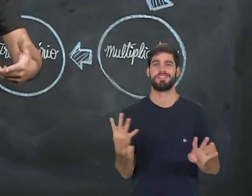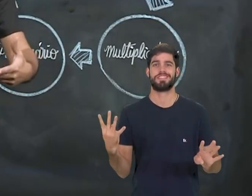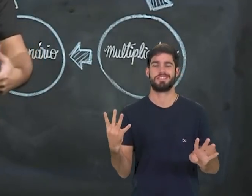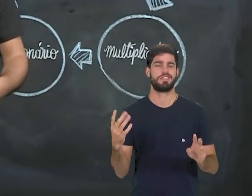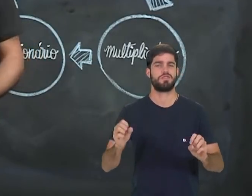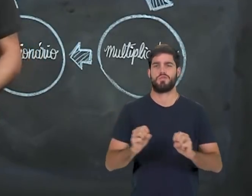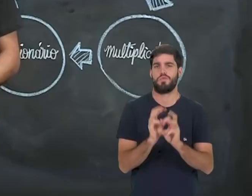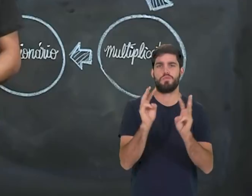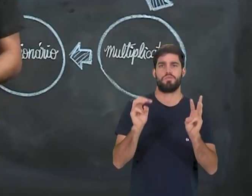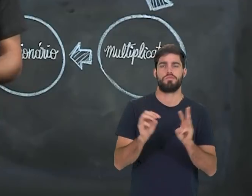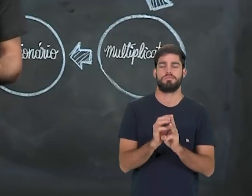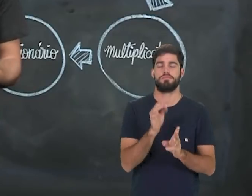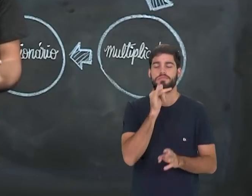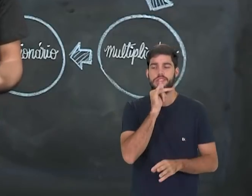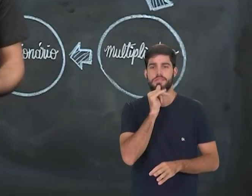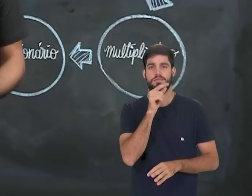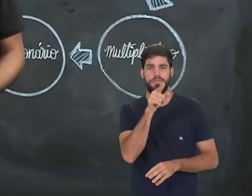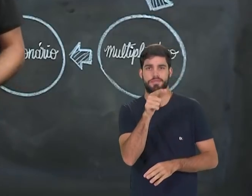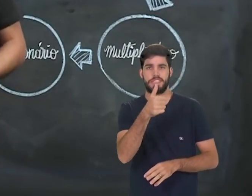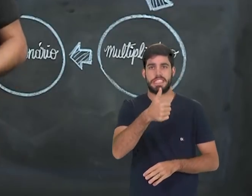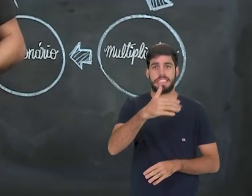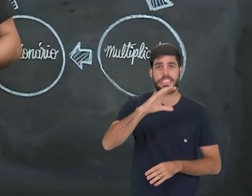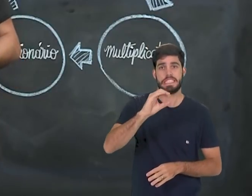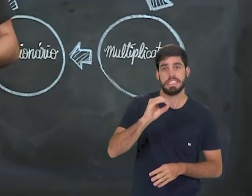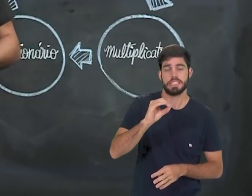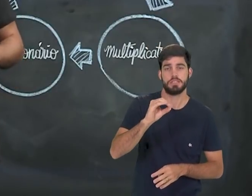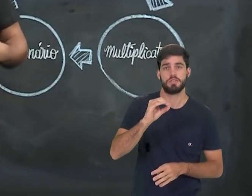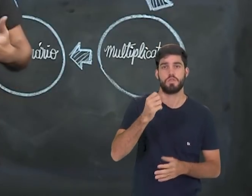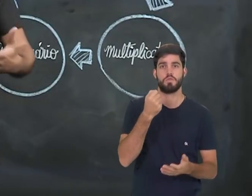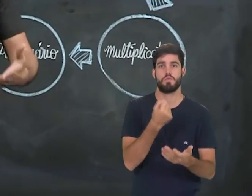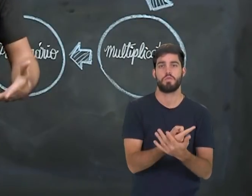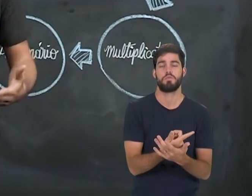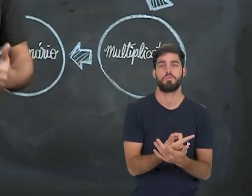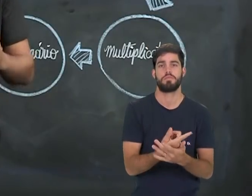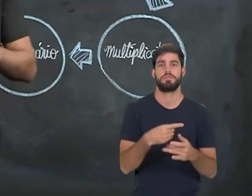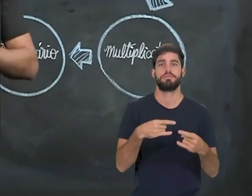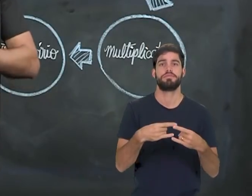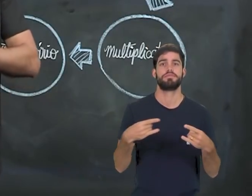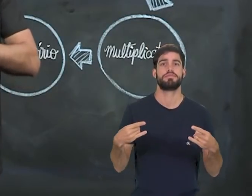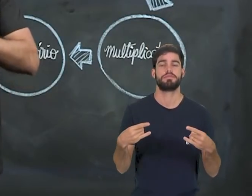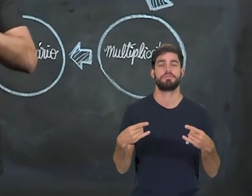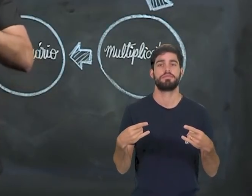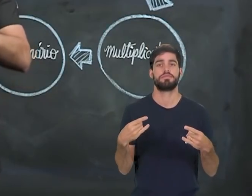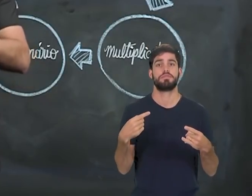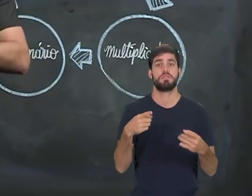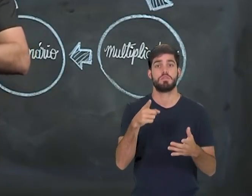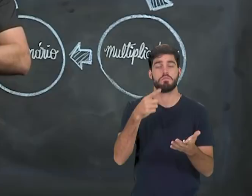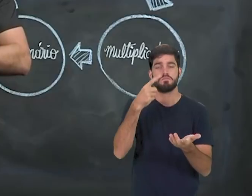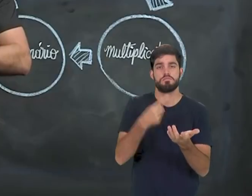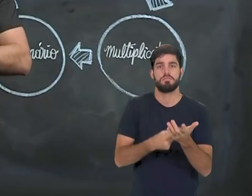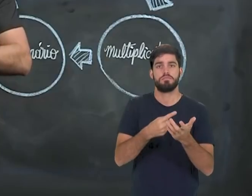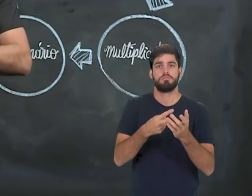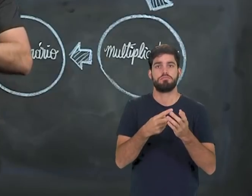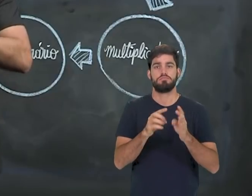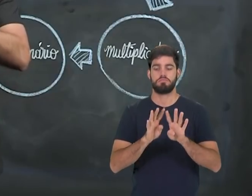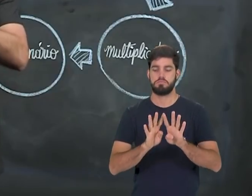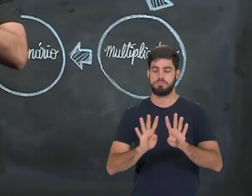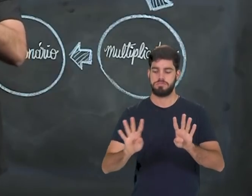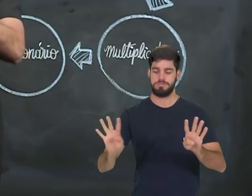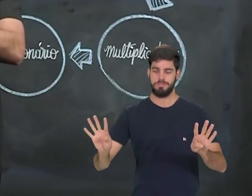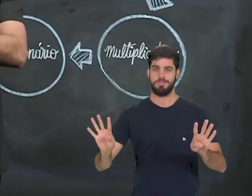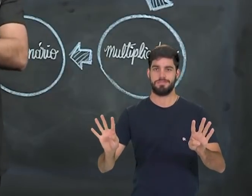show esperando, você é o décimo que vai comprar o ingresso desse show, ou seja, eu estou marcando a posição sua numa ordem,